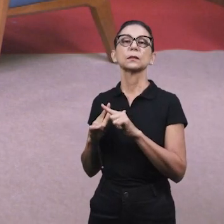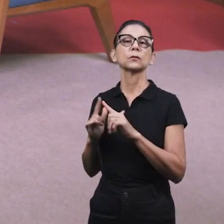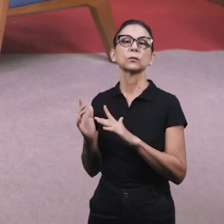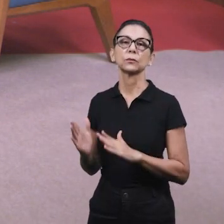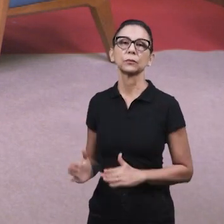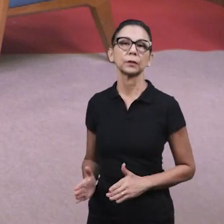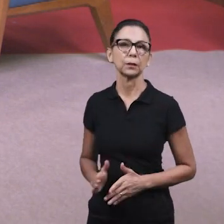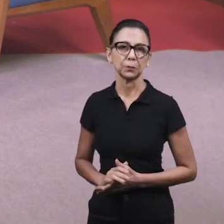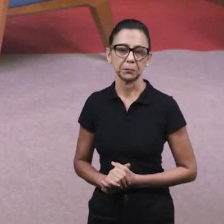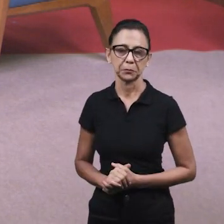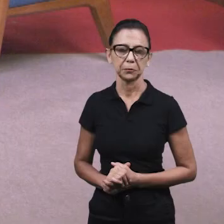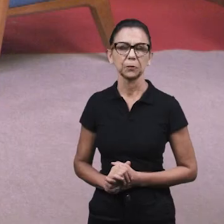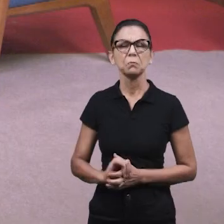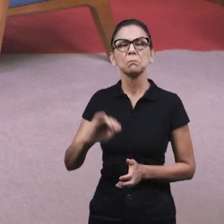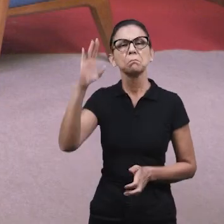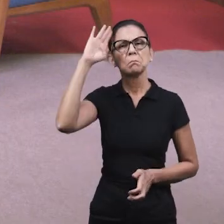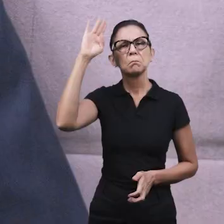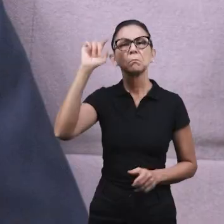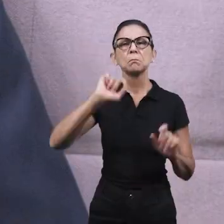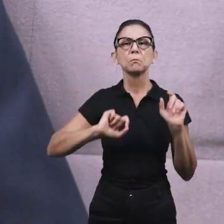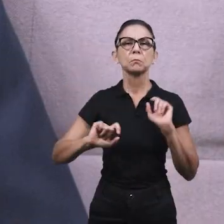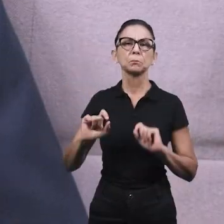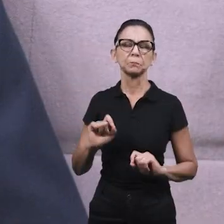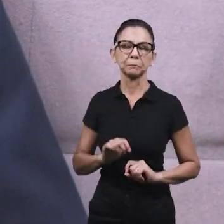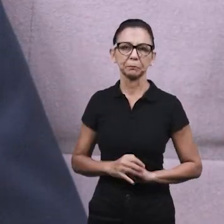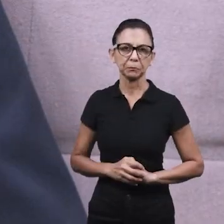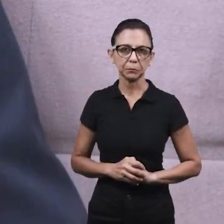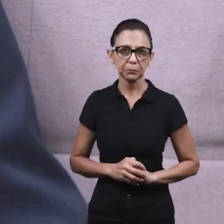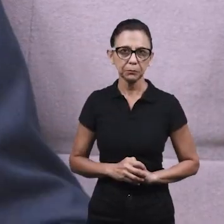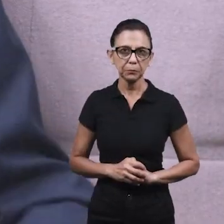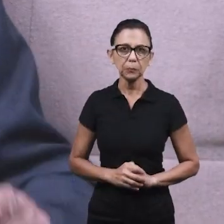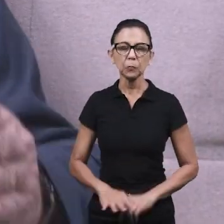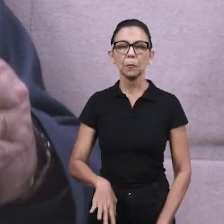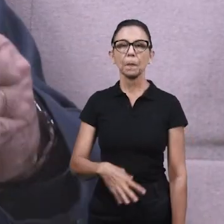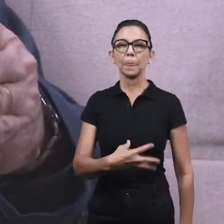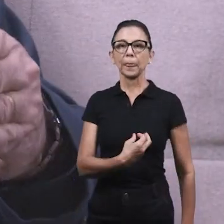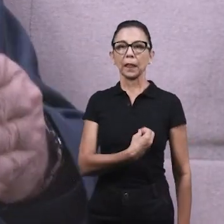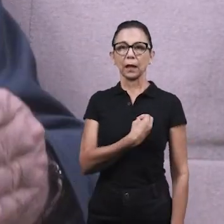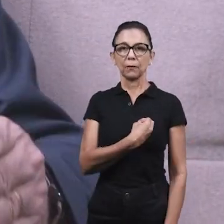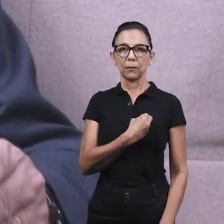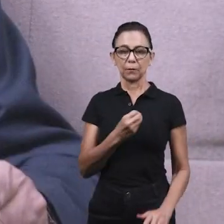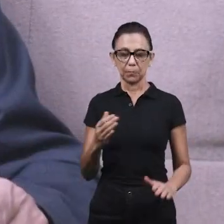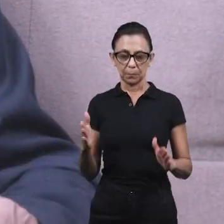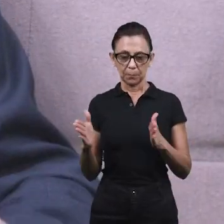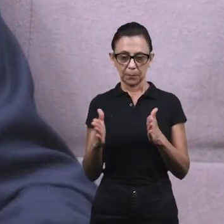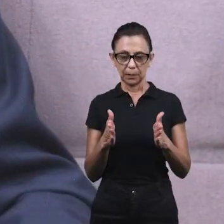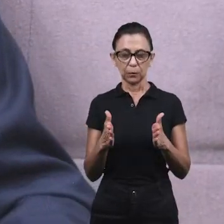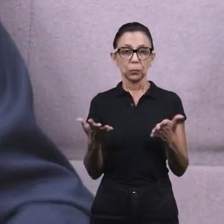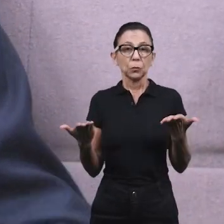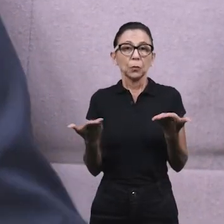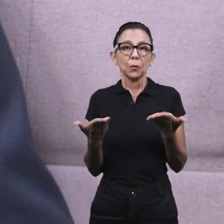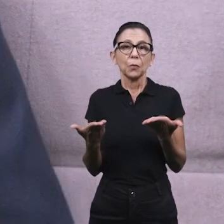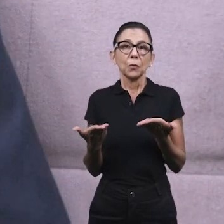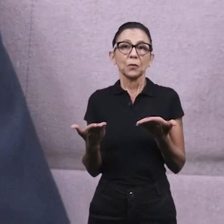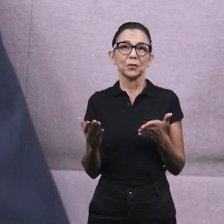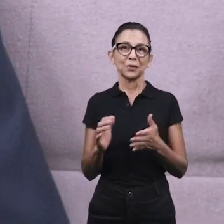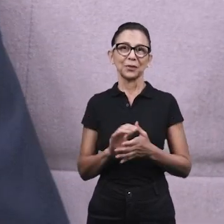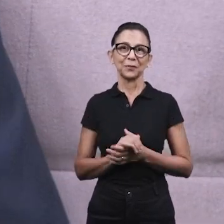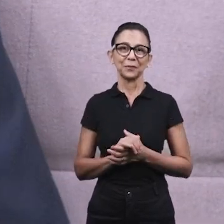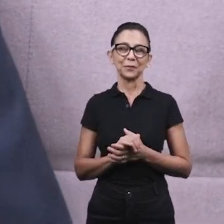igreja, essencialmente, é viver este momento profético.